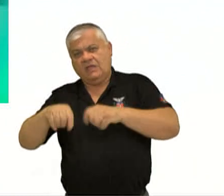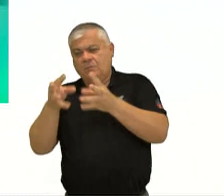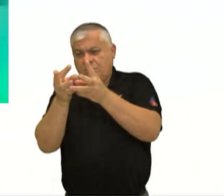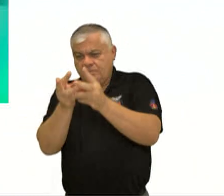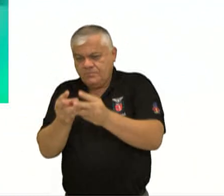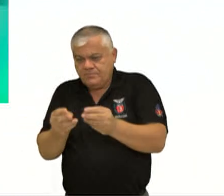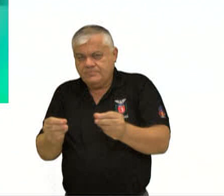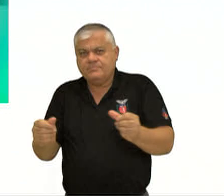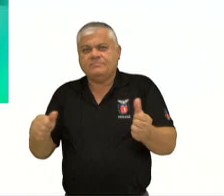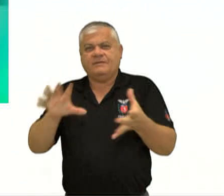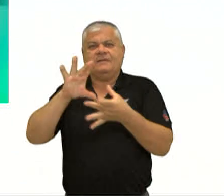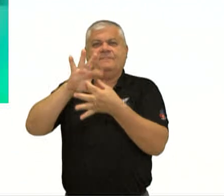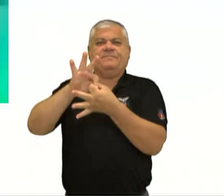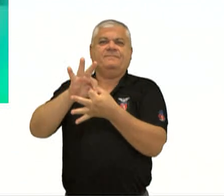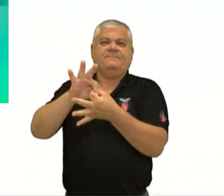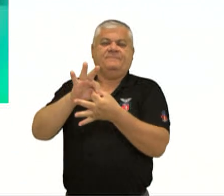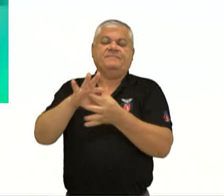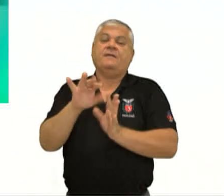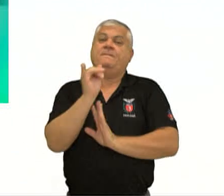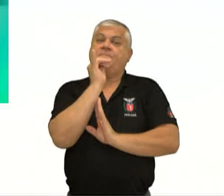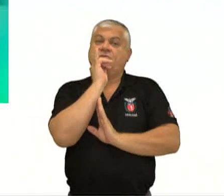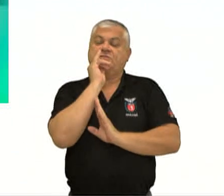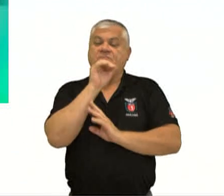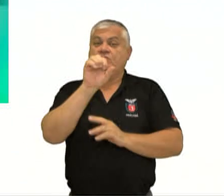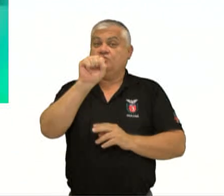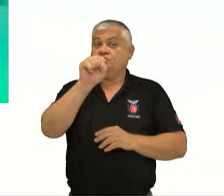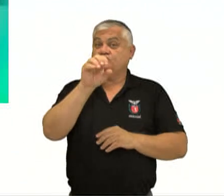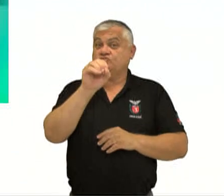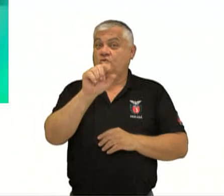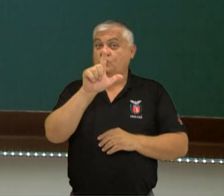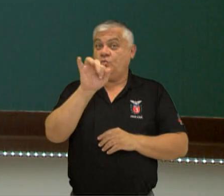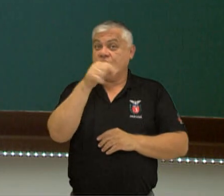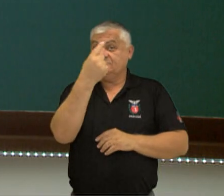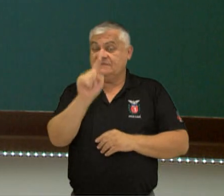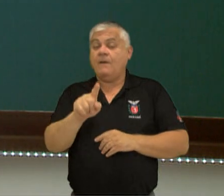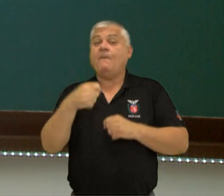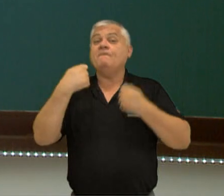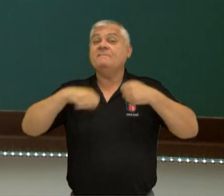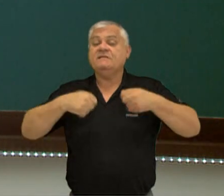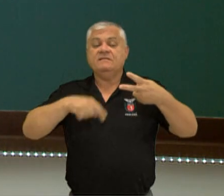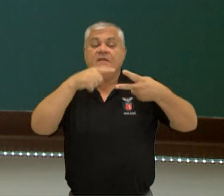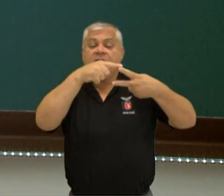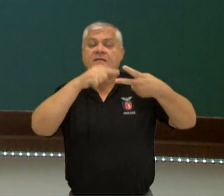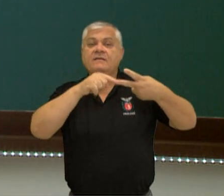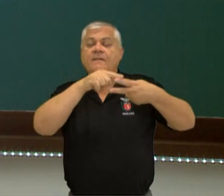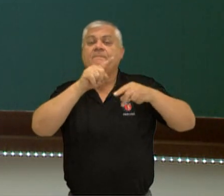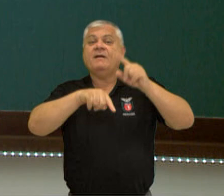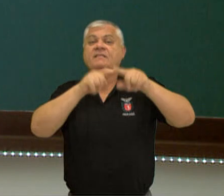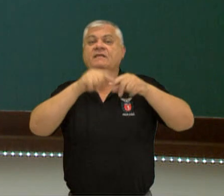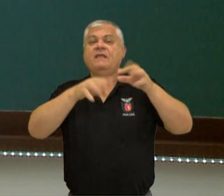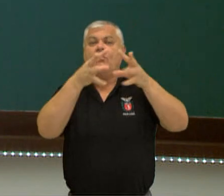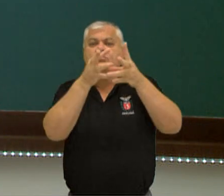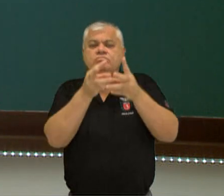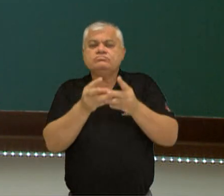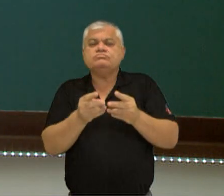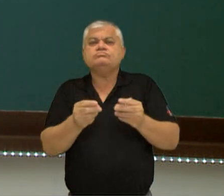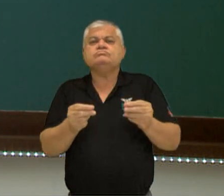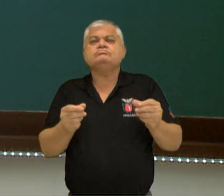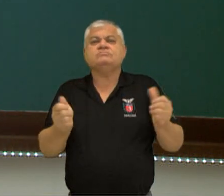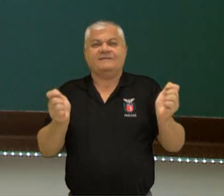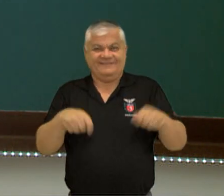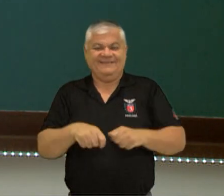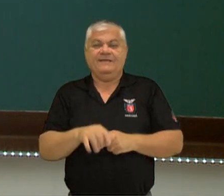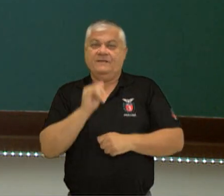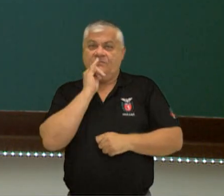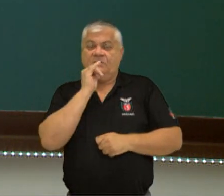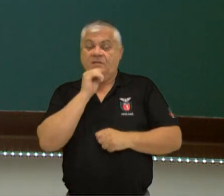dissolvido no outro. Então, para ter uma solução, eu tenho que ter materiais que são capazes de se dissolver um no outro. Sempre vou